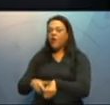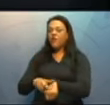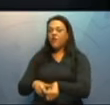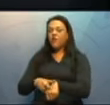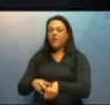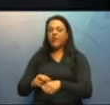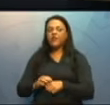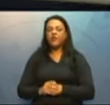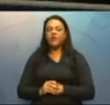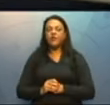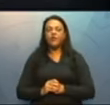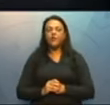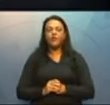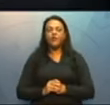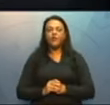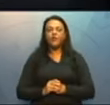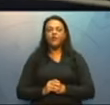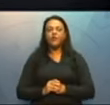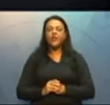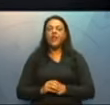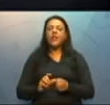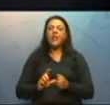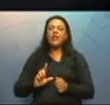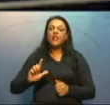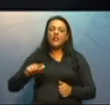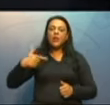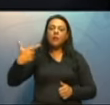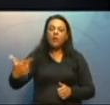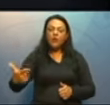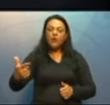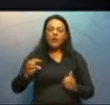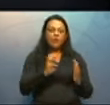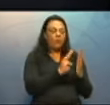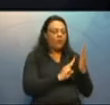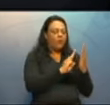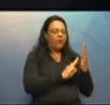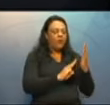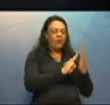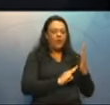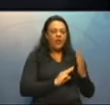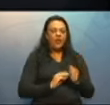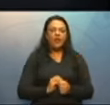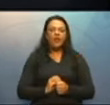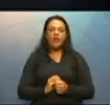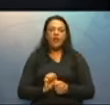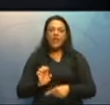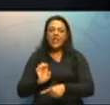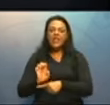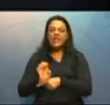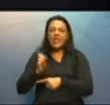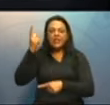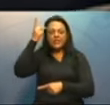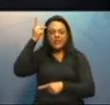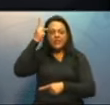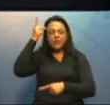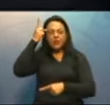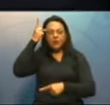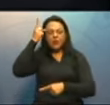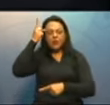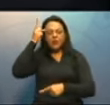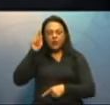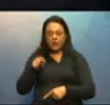grifado em verde. Depois, você deverá pintar o estado de São Paulo que você mora,